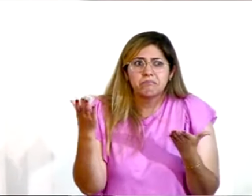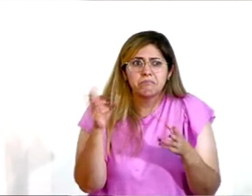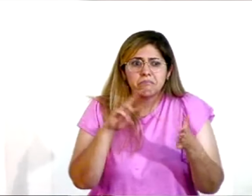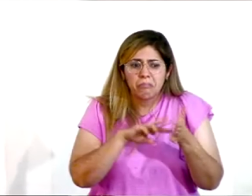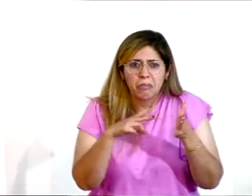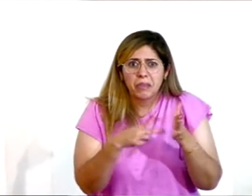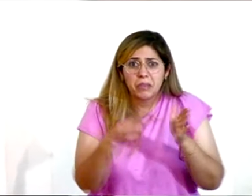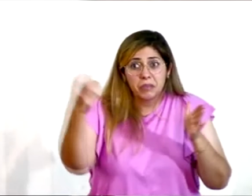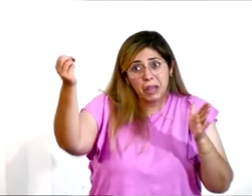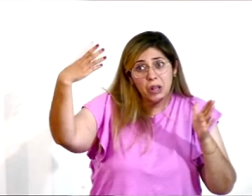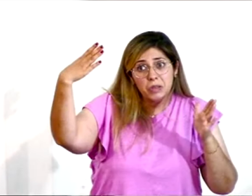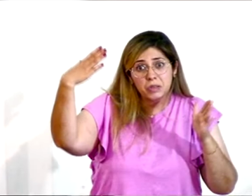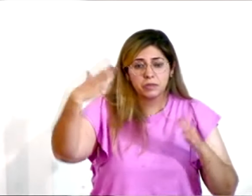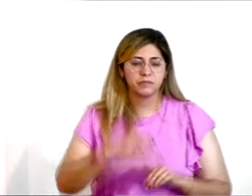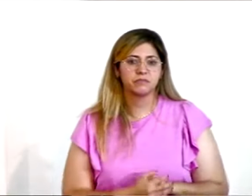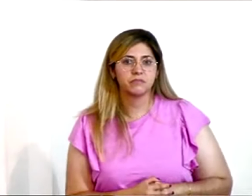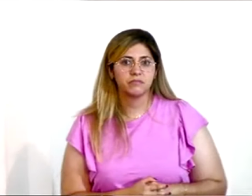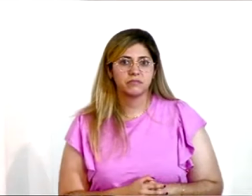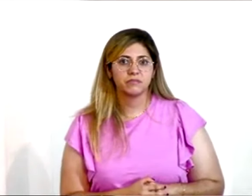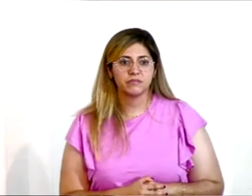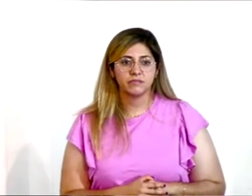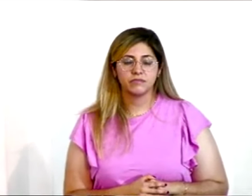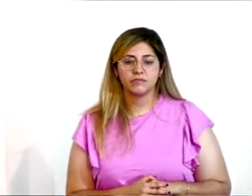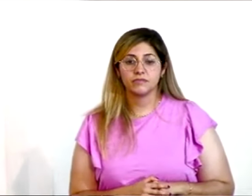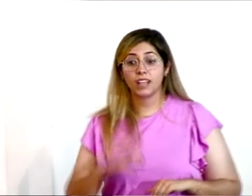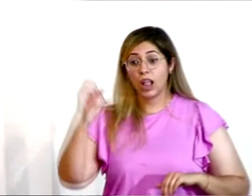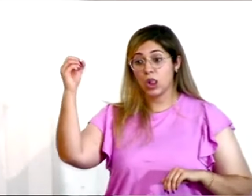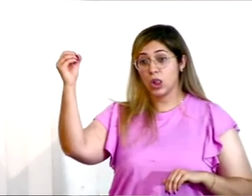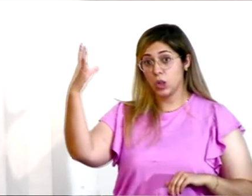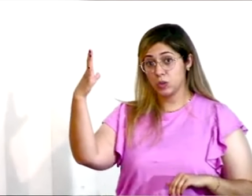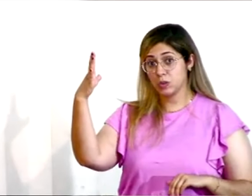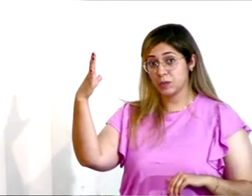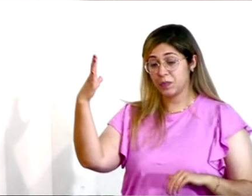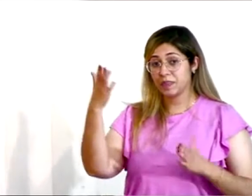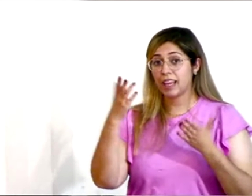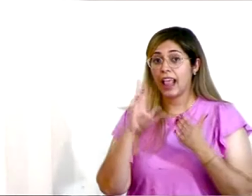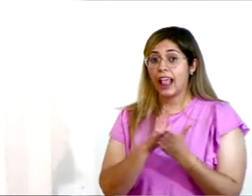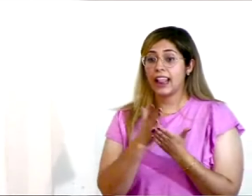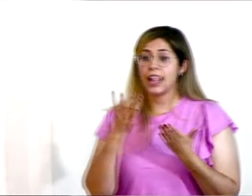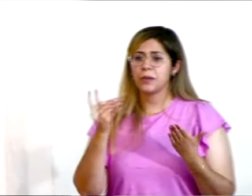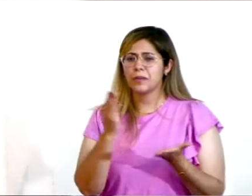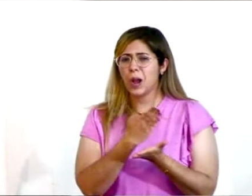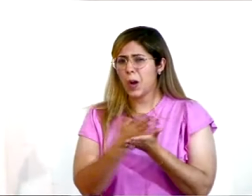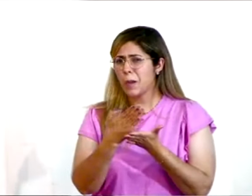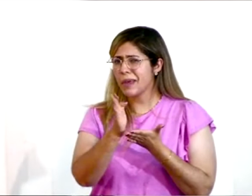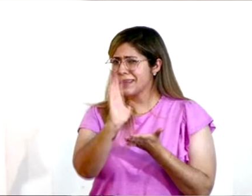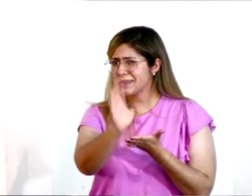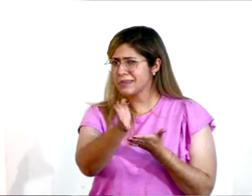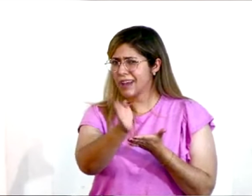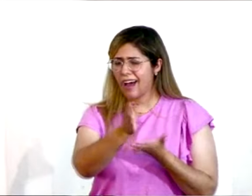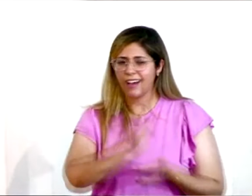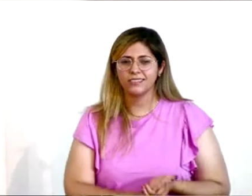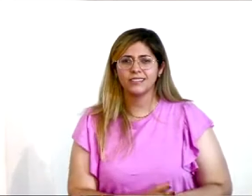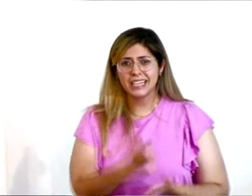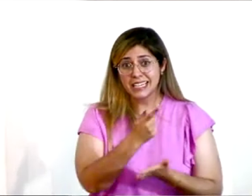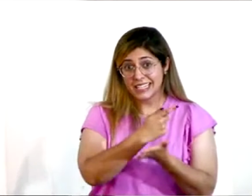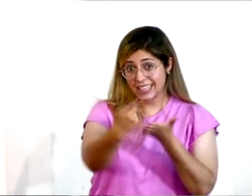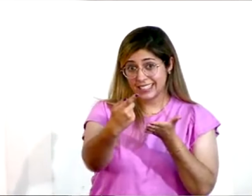que Saulo viu? Luz aparece nas Escrituras já no começo da Bíblia, quando Deus